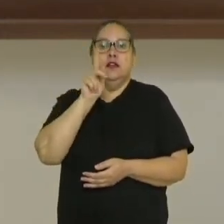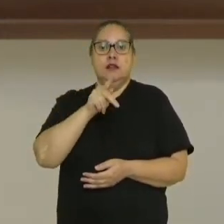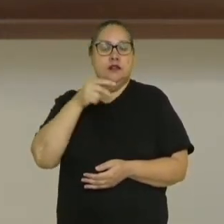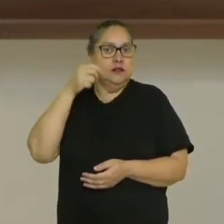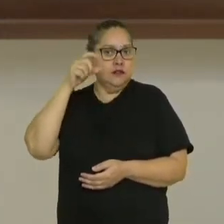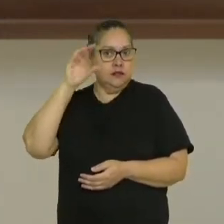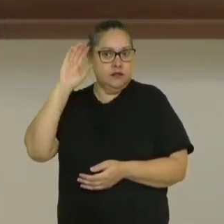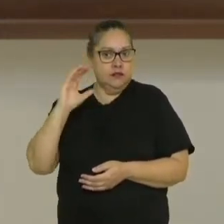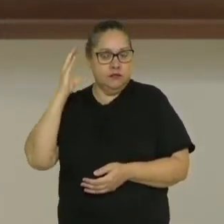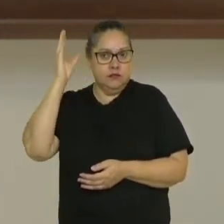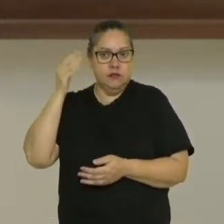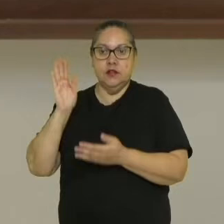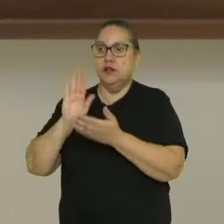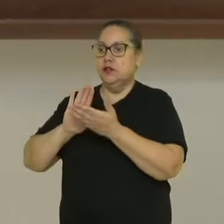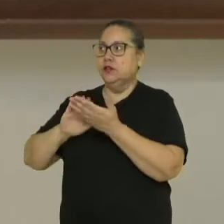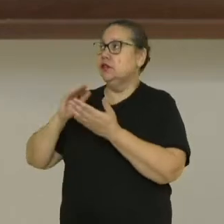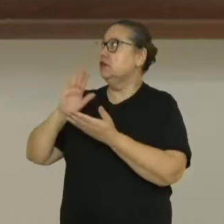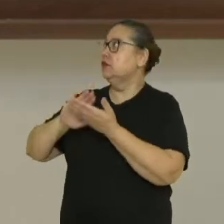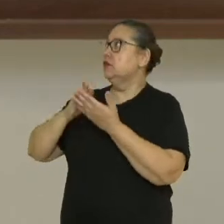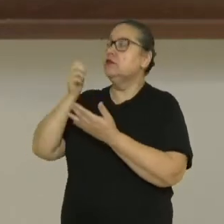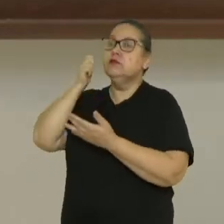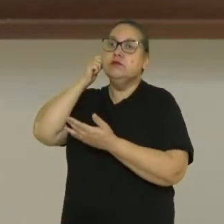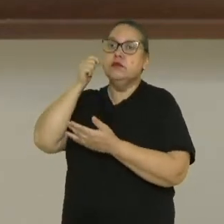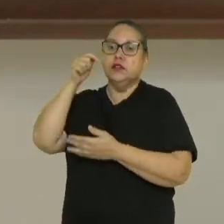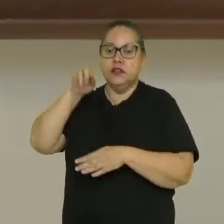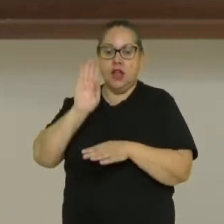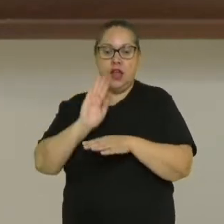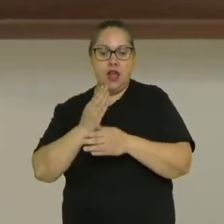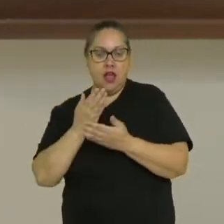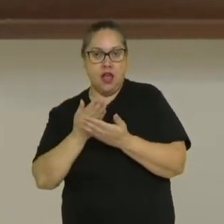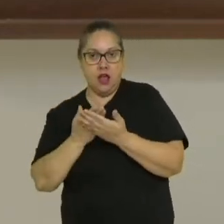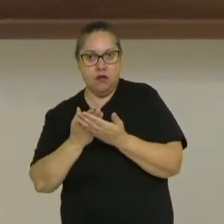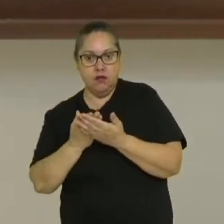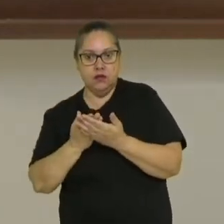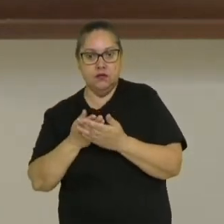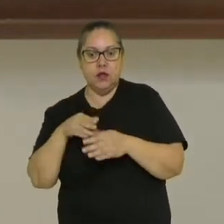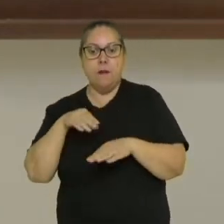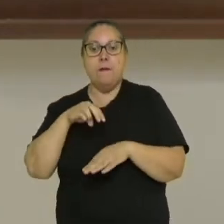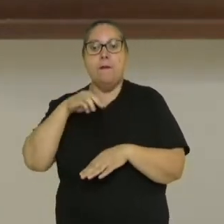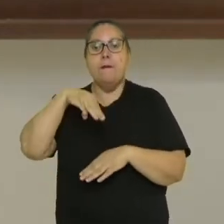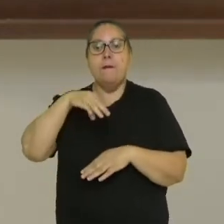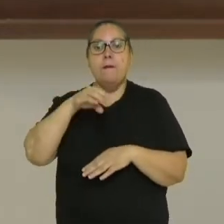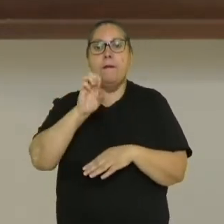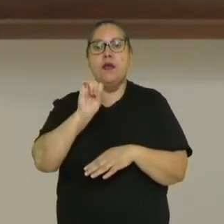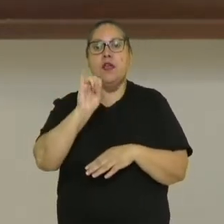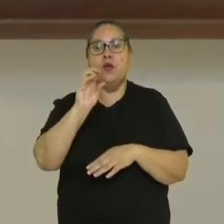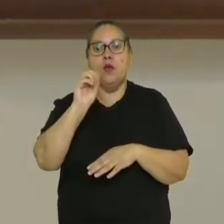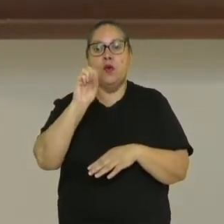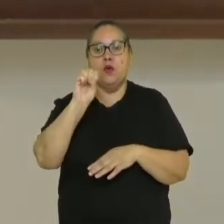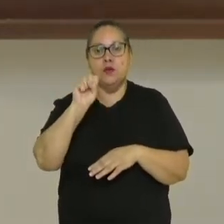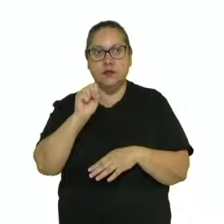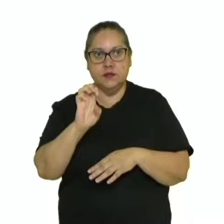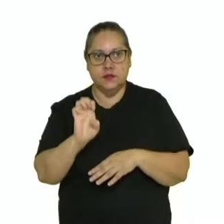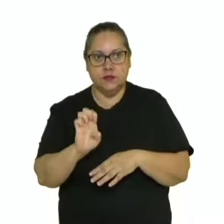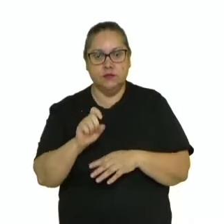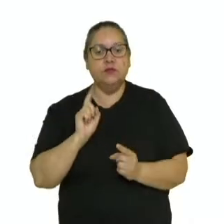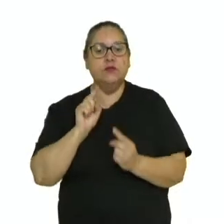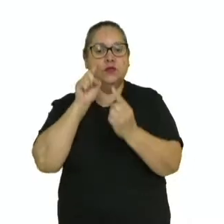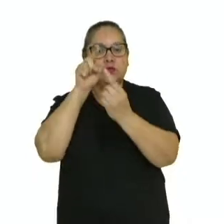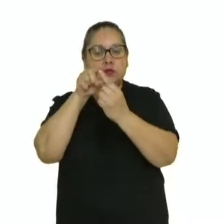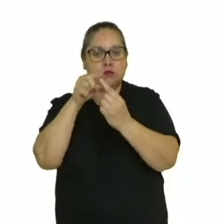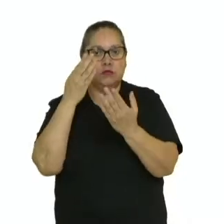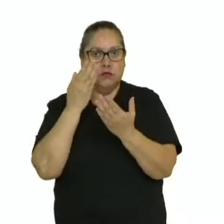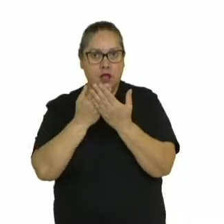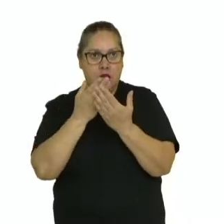Nessa aula, nós vamos falar sobre divisão celular, nós vamos falar sobre a meiose e a formação de gametas. Qual é o objetivo da